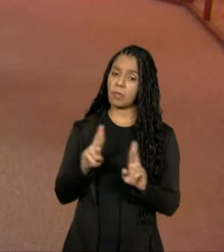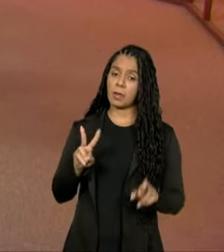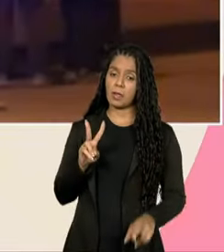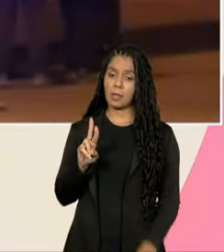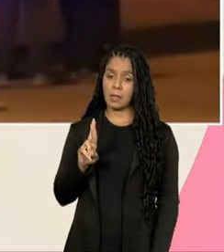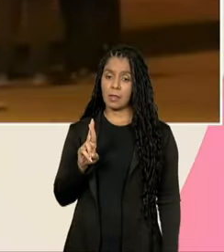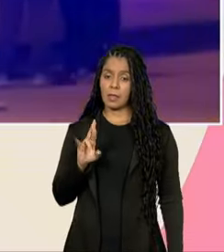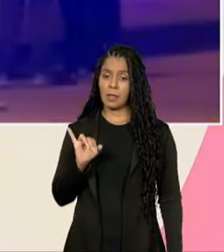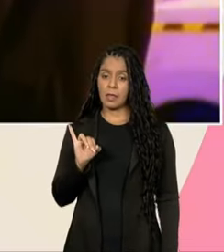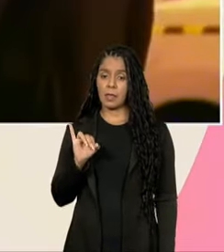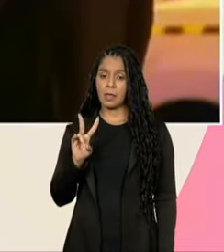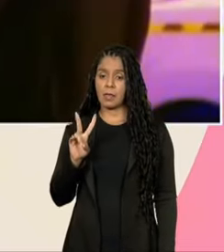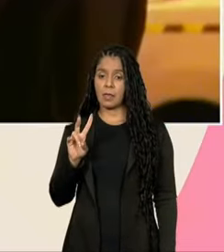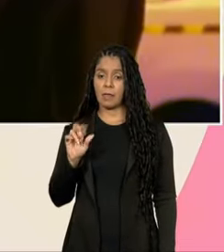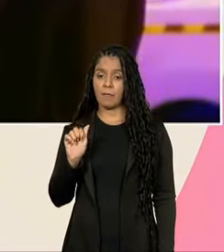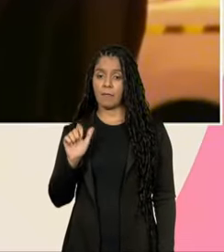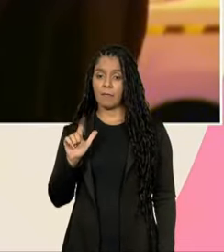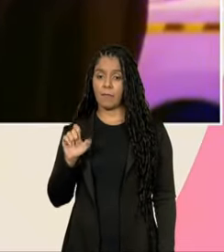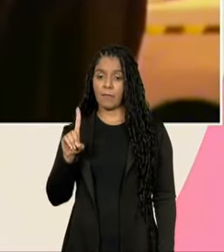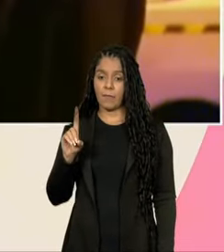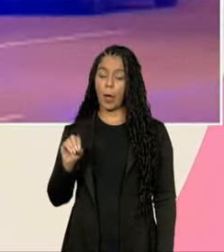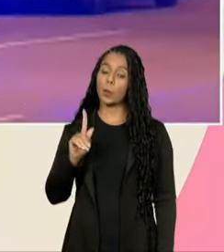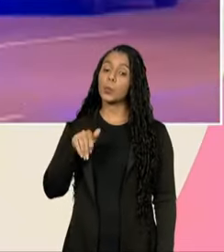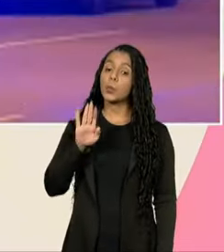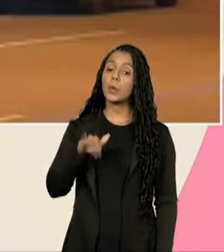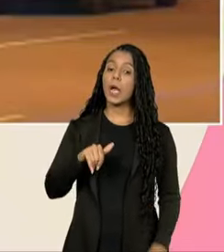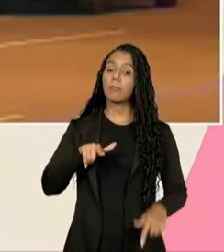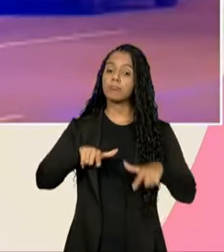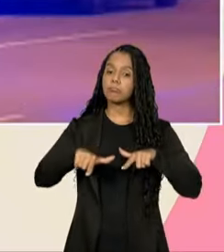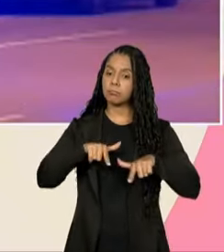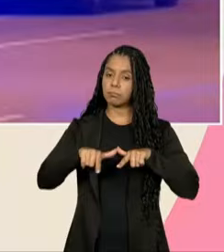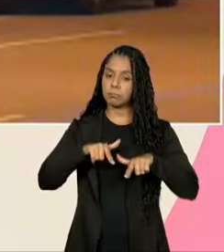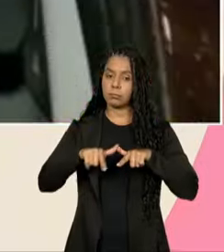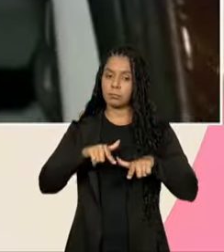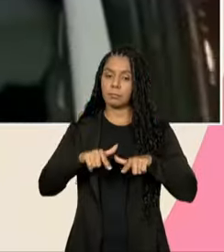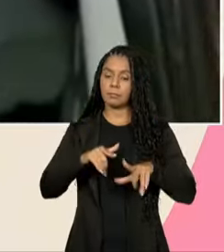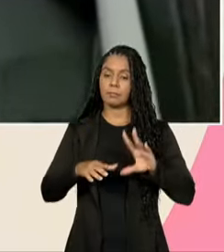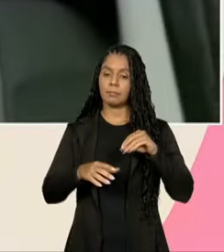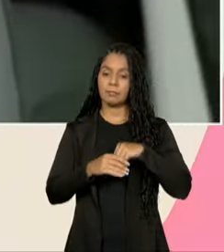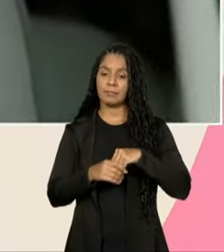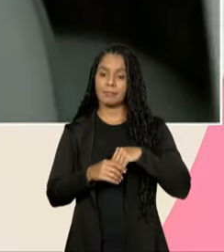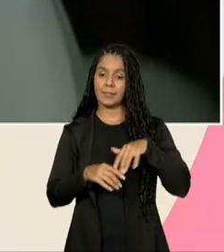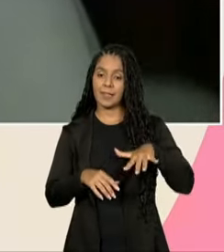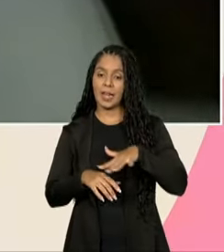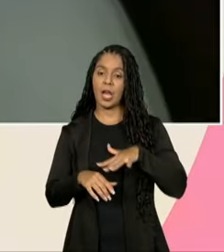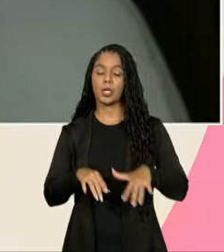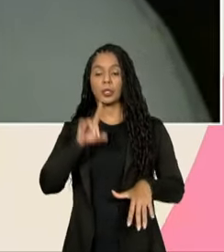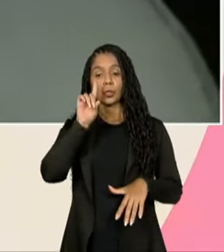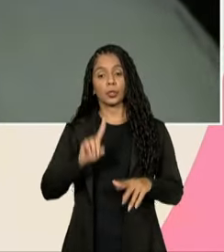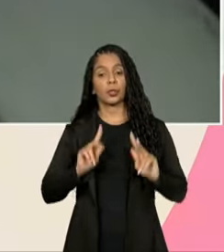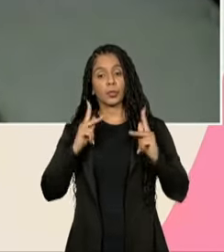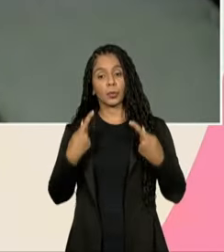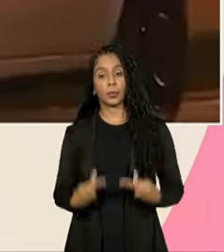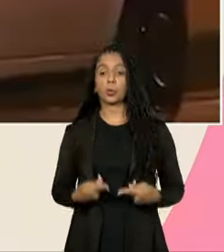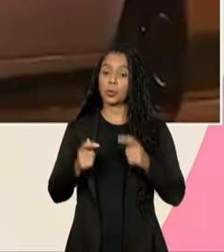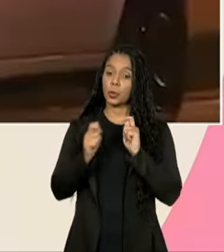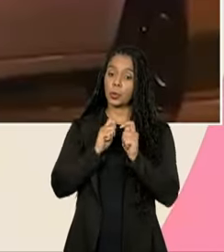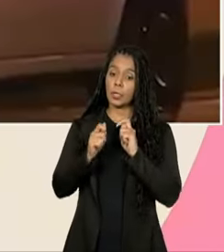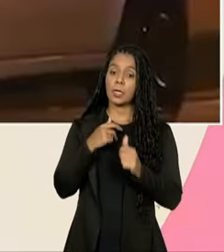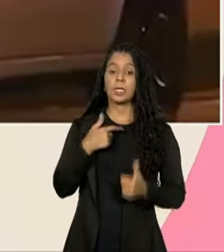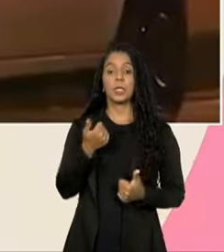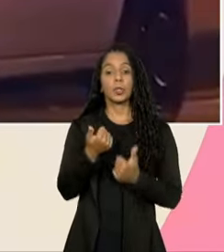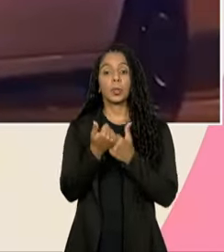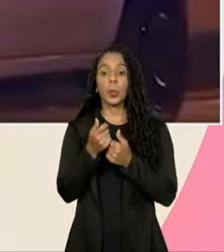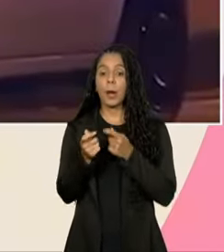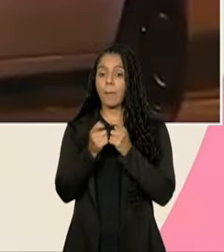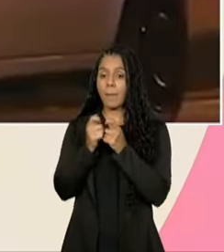Rivaldo, né? Quem atua ali em espaços de direitos humanos, eu faço isso há 20 anos, sou jornalista, sou assessora de